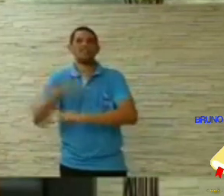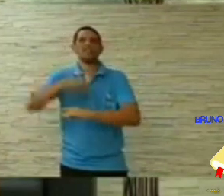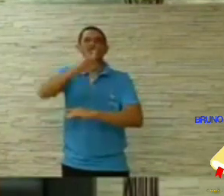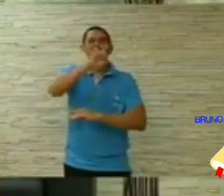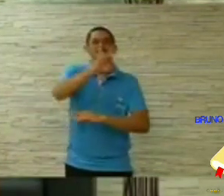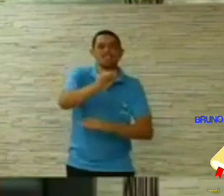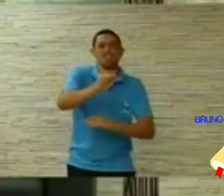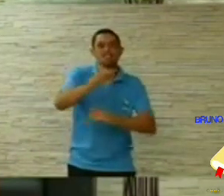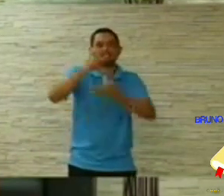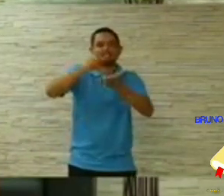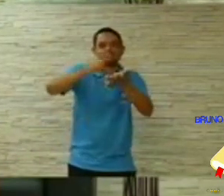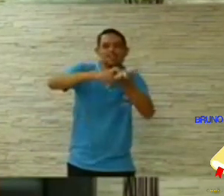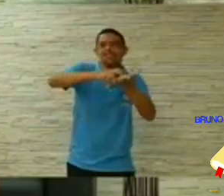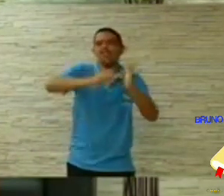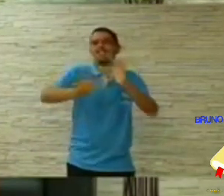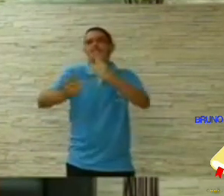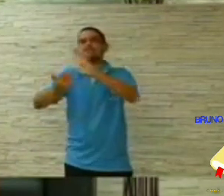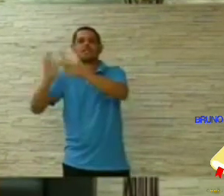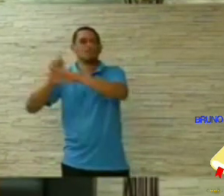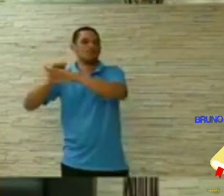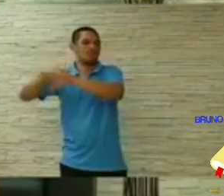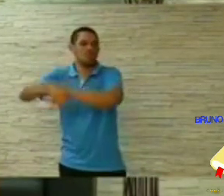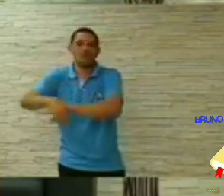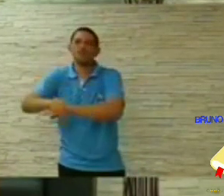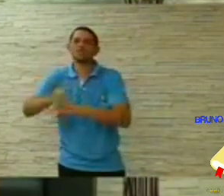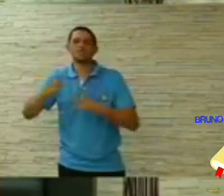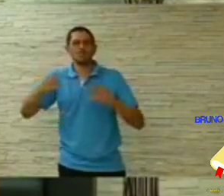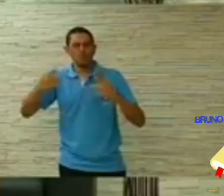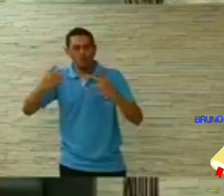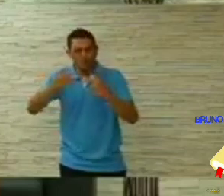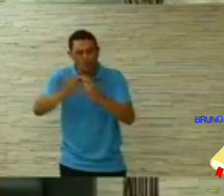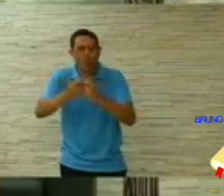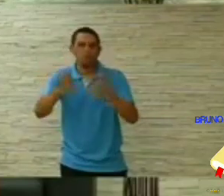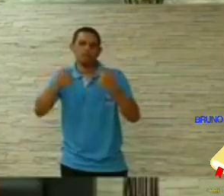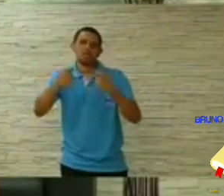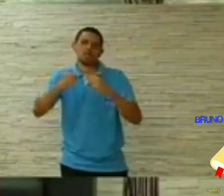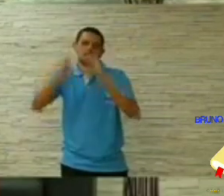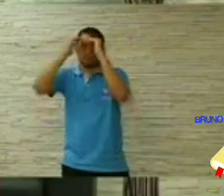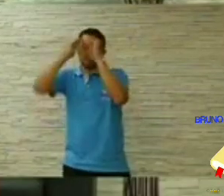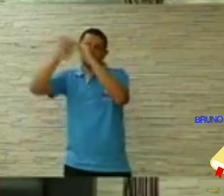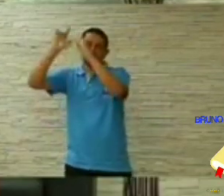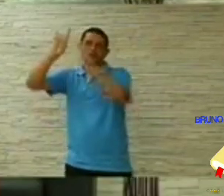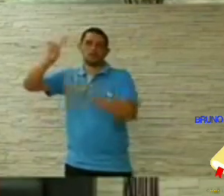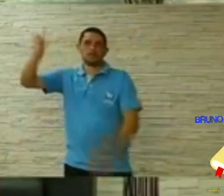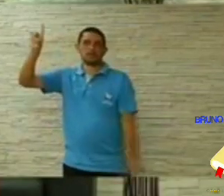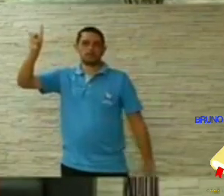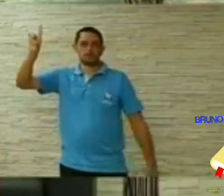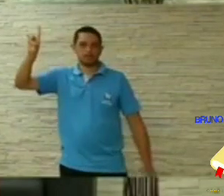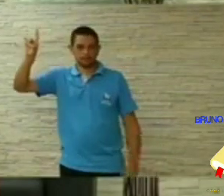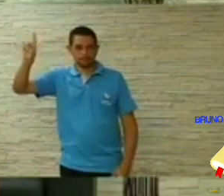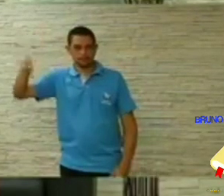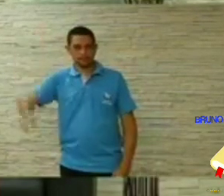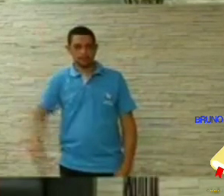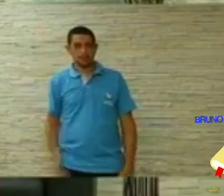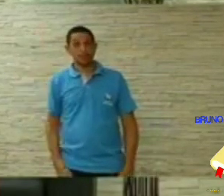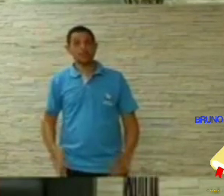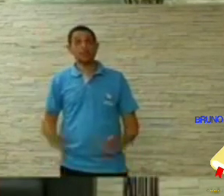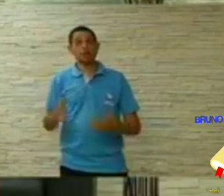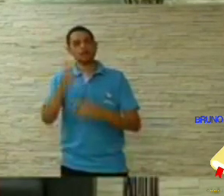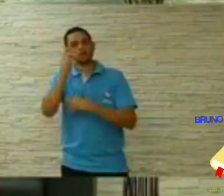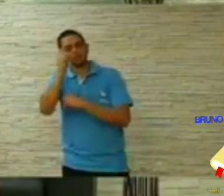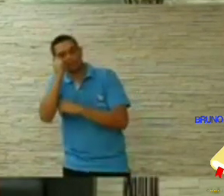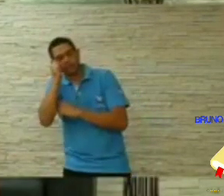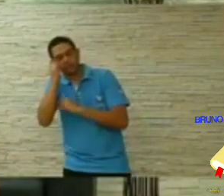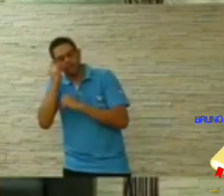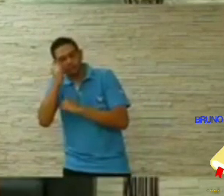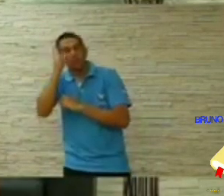manhã até a noite, todos nós somos um adoradores do Senhor. Dormimos e